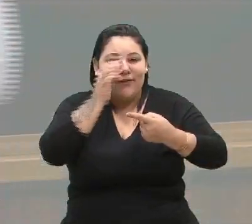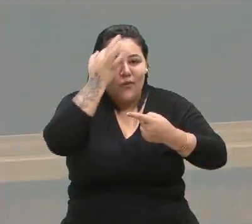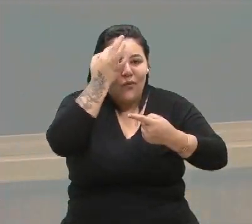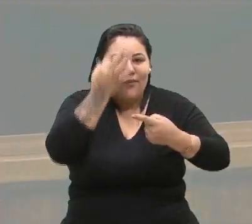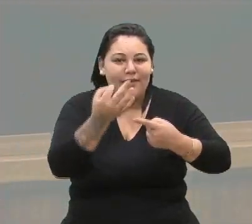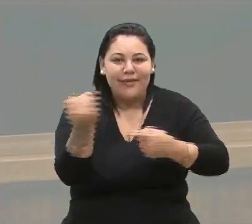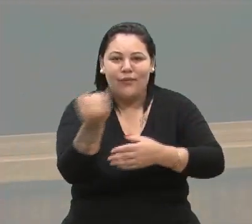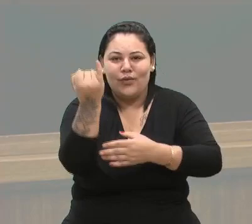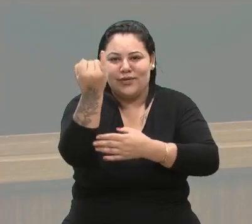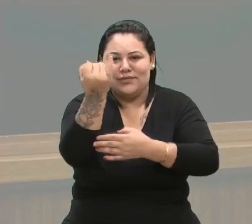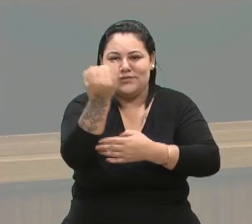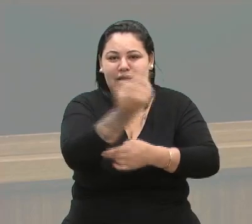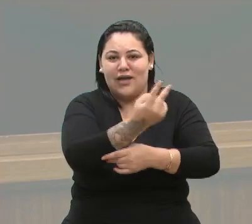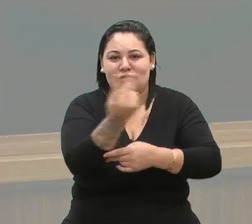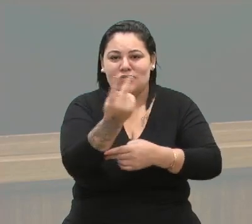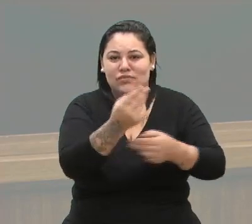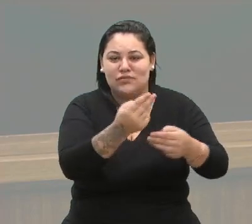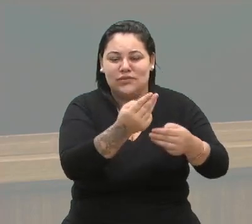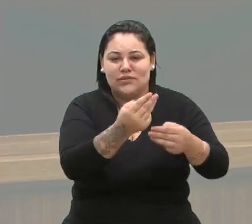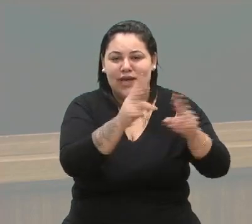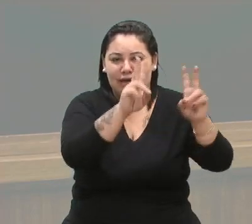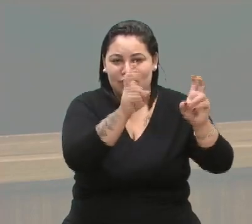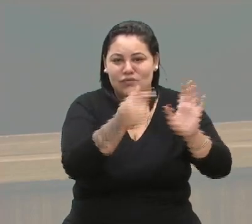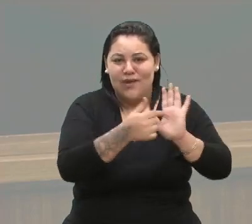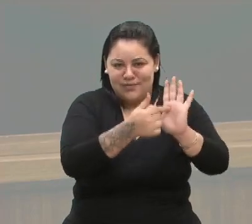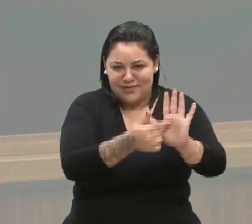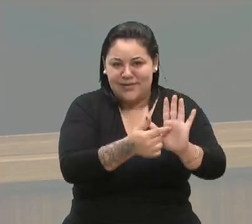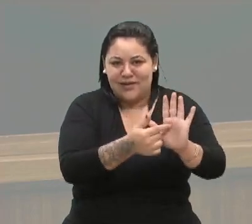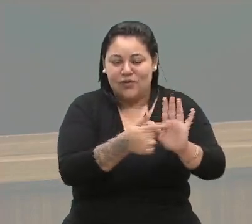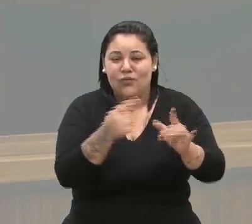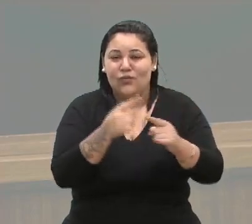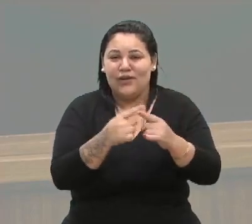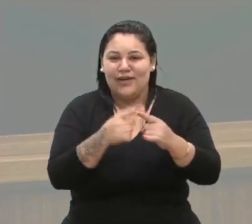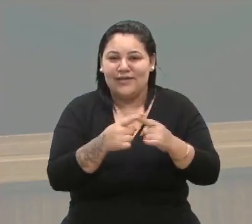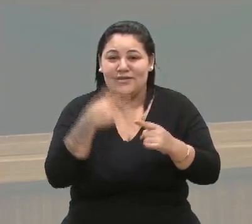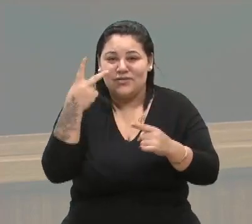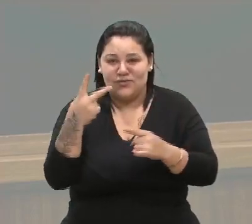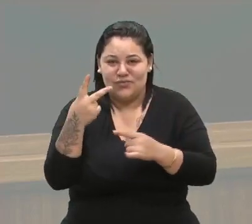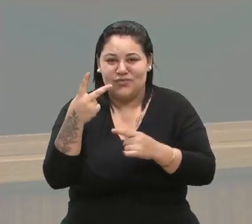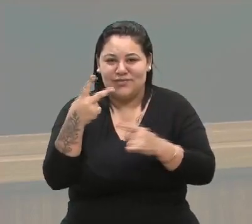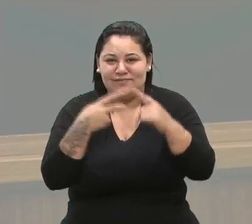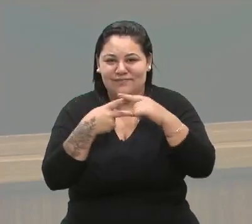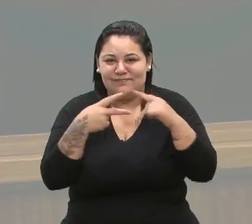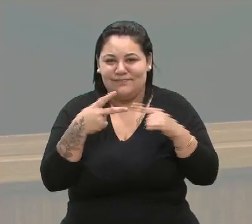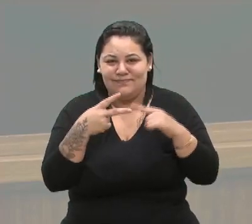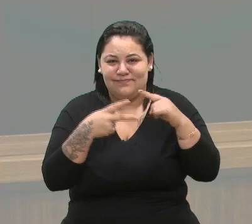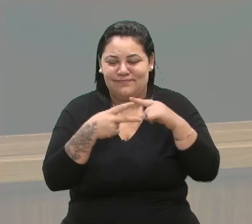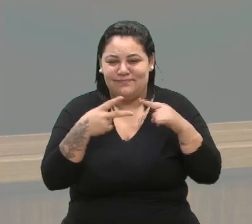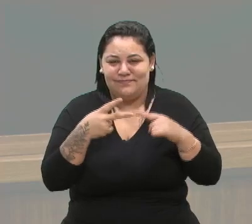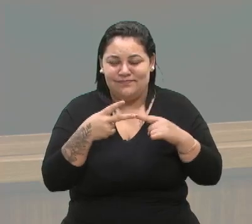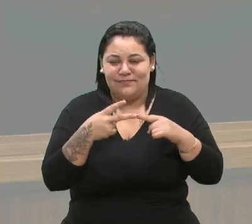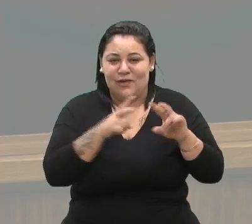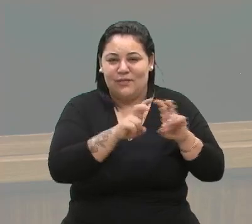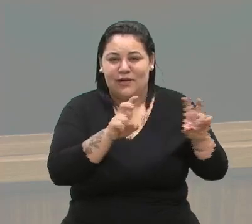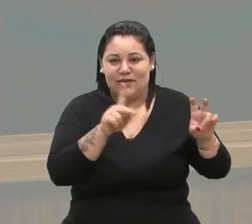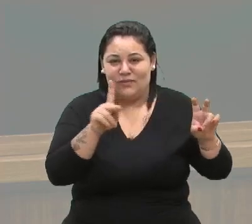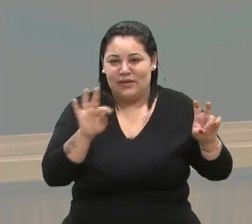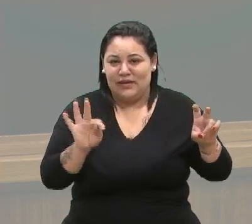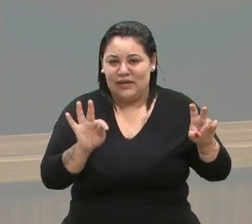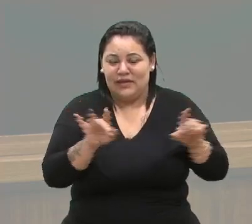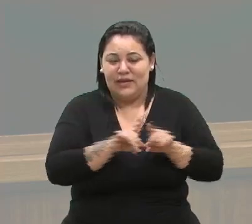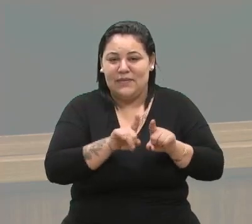duas emendas que foram apresentadas. Essas emendas, apresentadas uma pela bancada do PT,